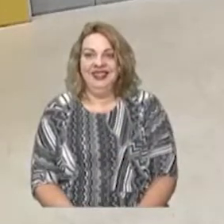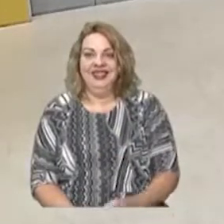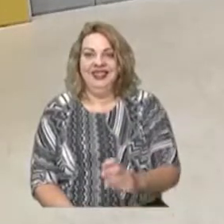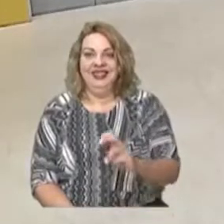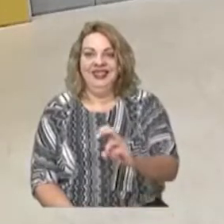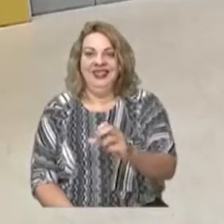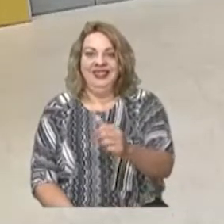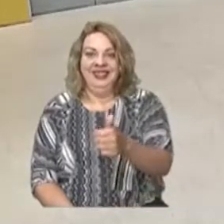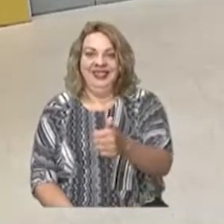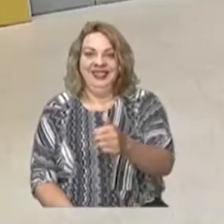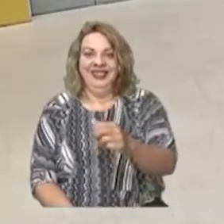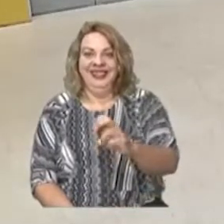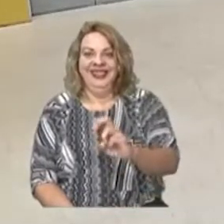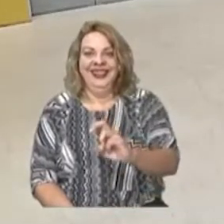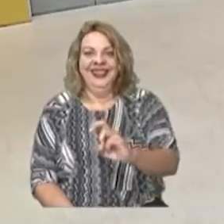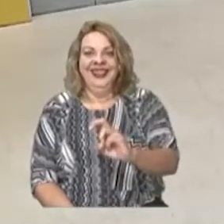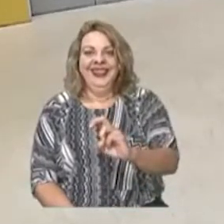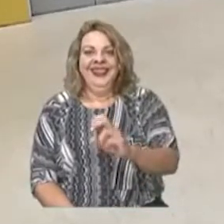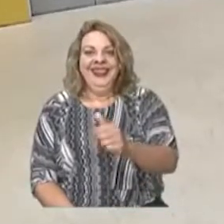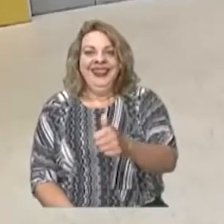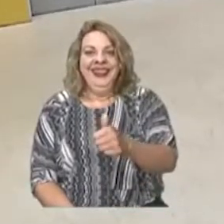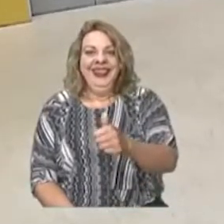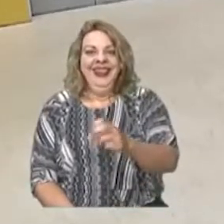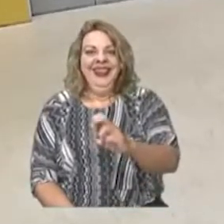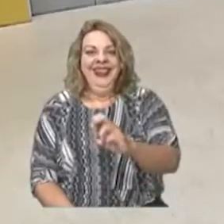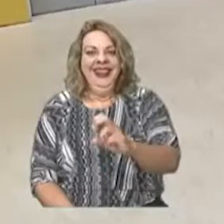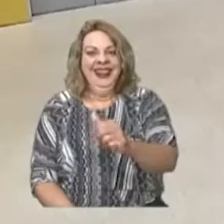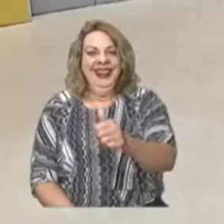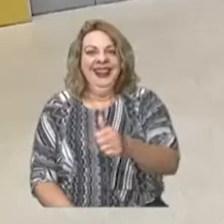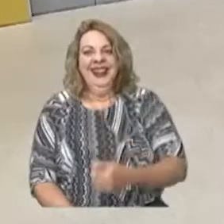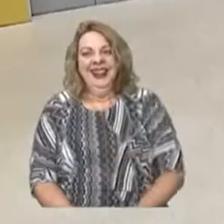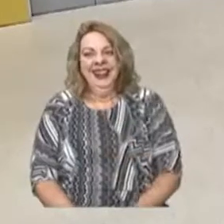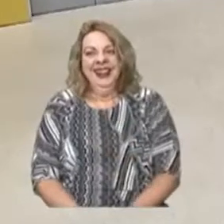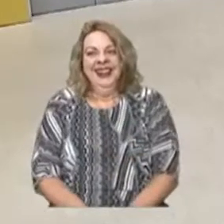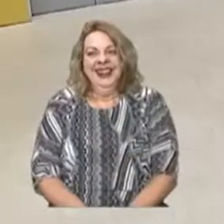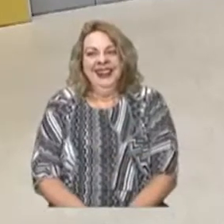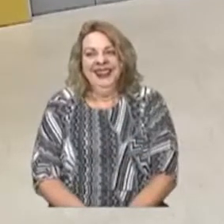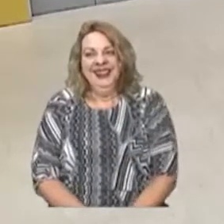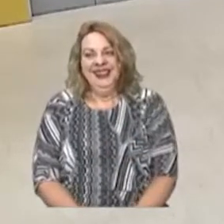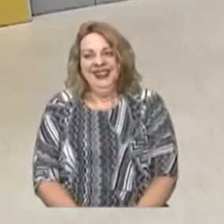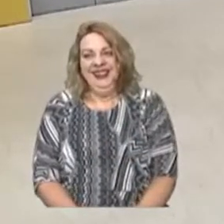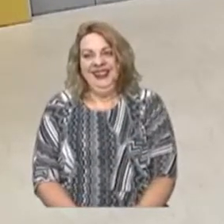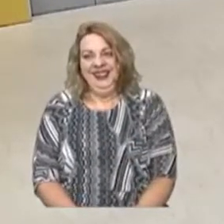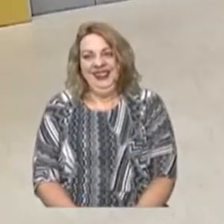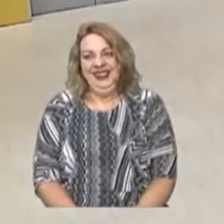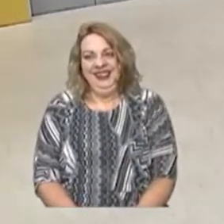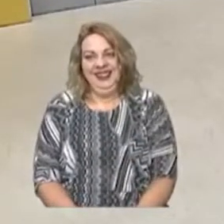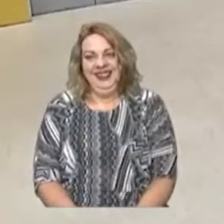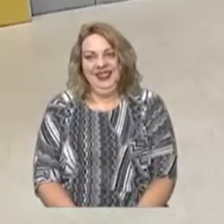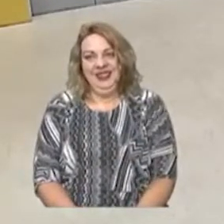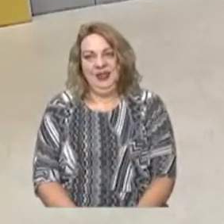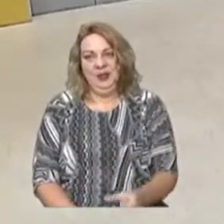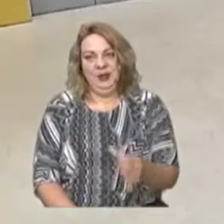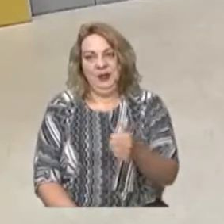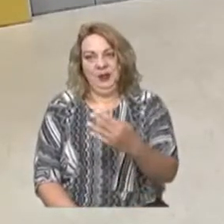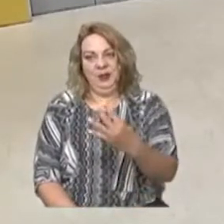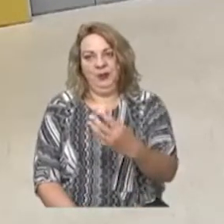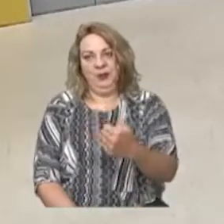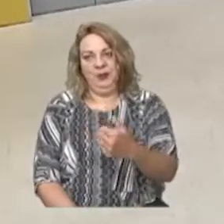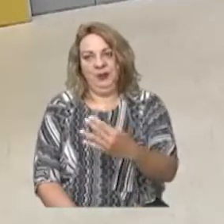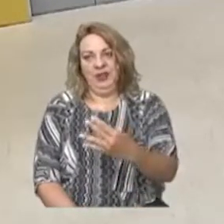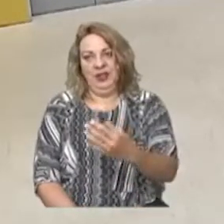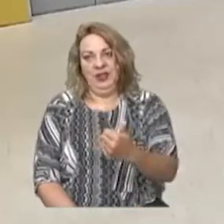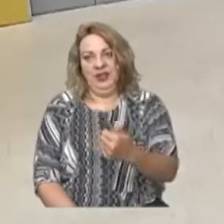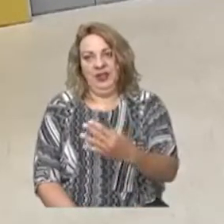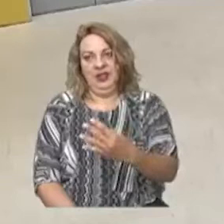51, quem quer o 51? Pode comemorar, 51, 51. Quer o 14,